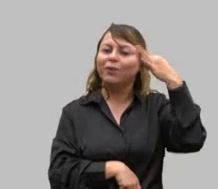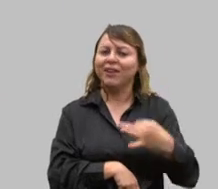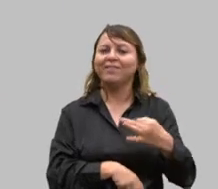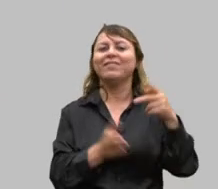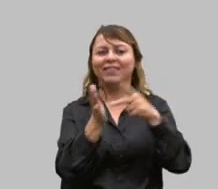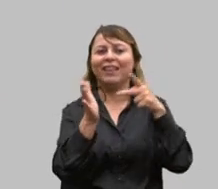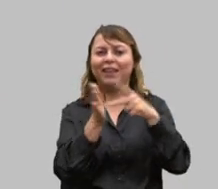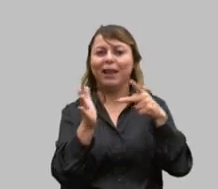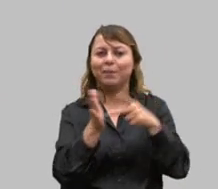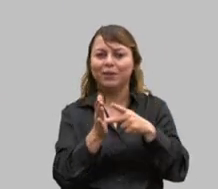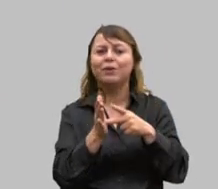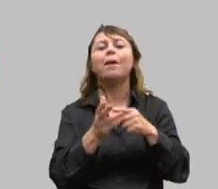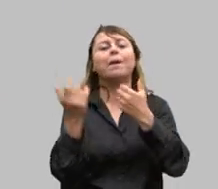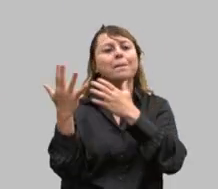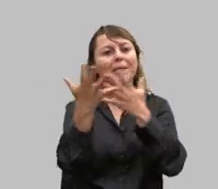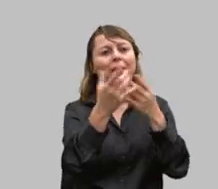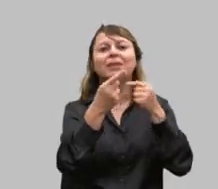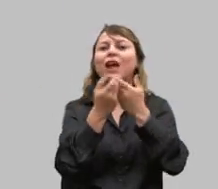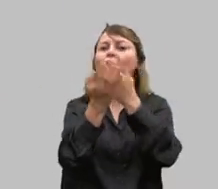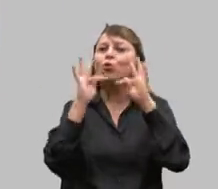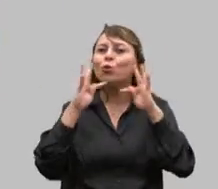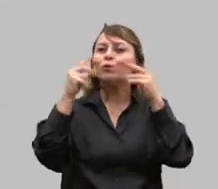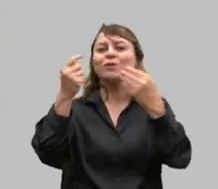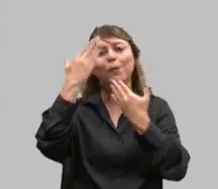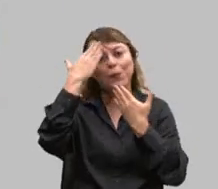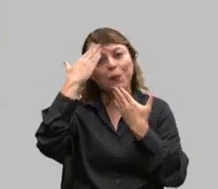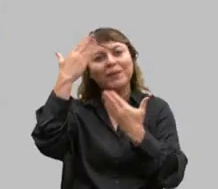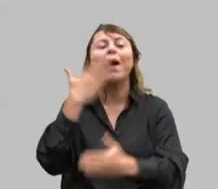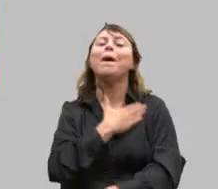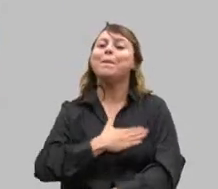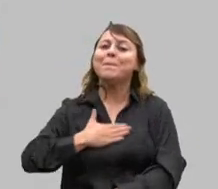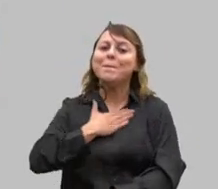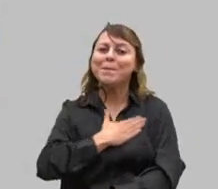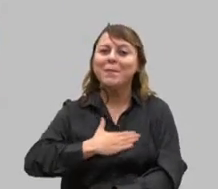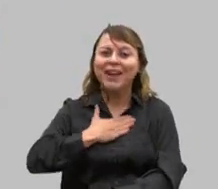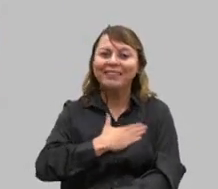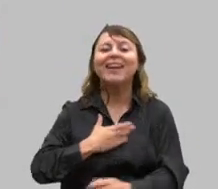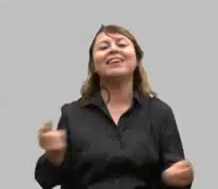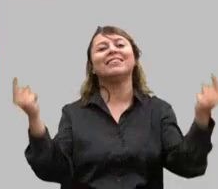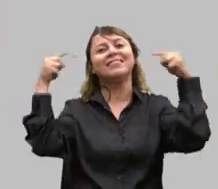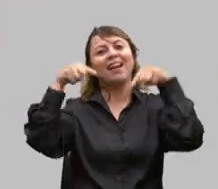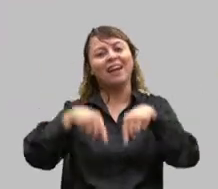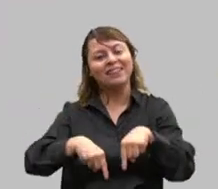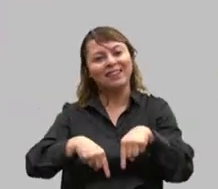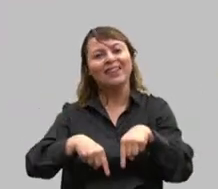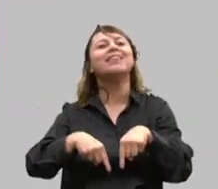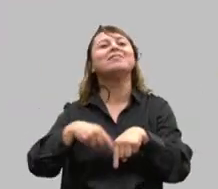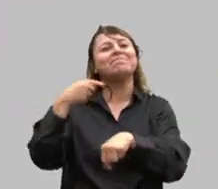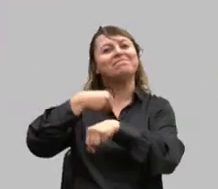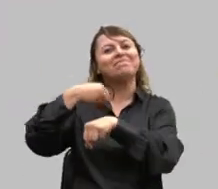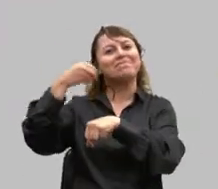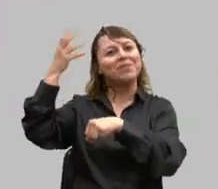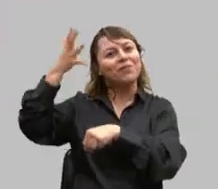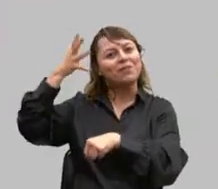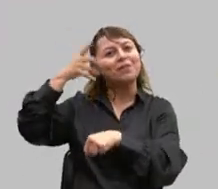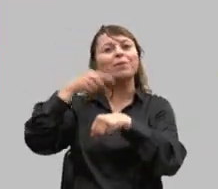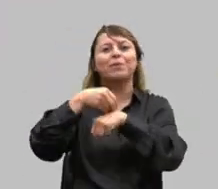Parabéns a todos vocês muito obrigado é um prazer estar aqui falando com vocês parabéns